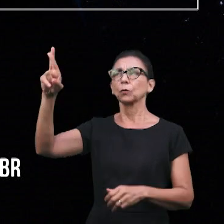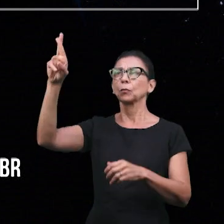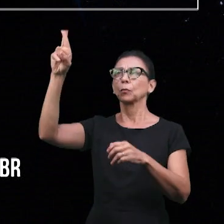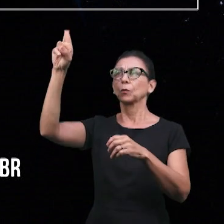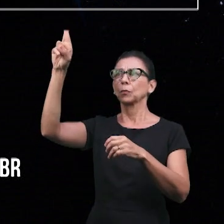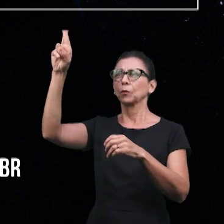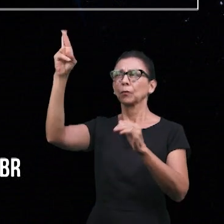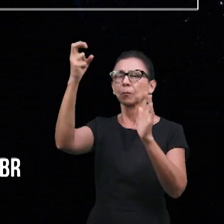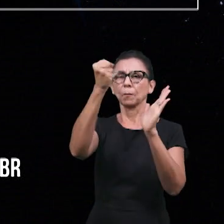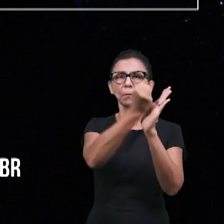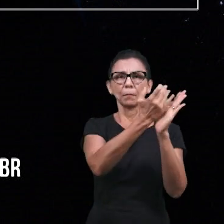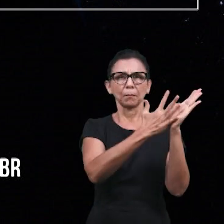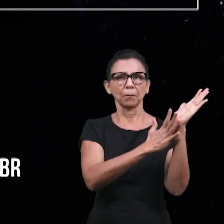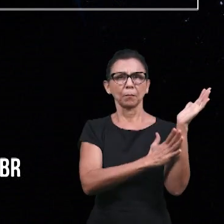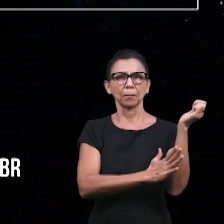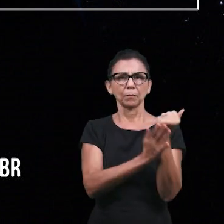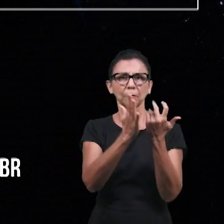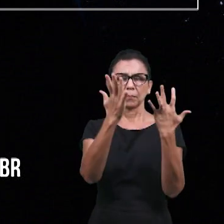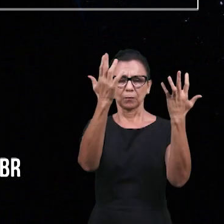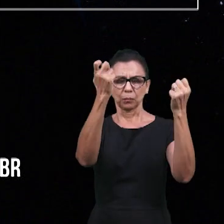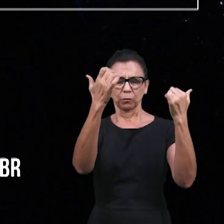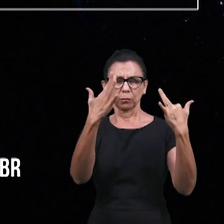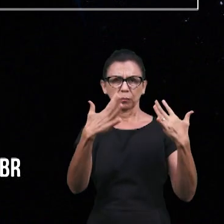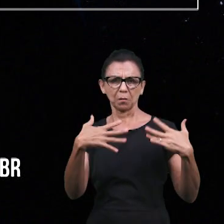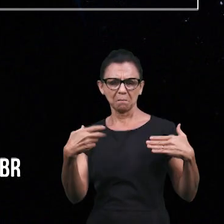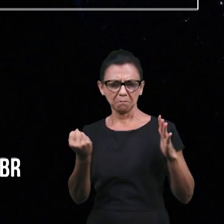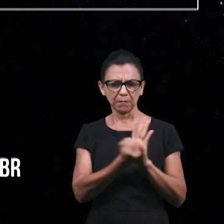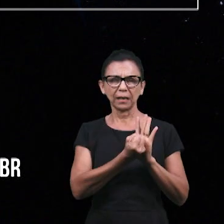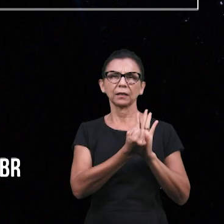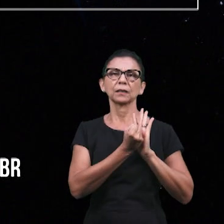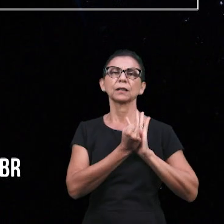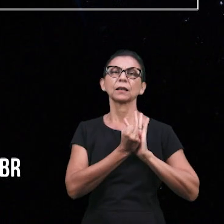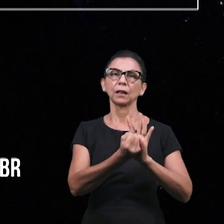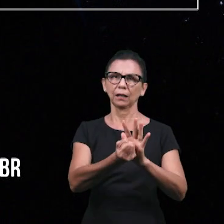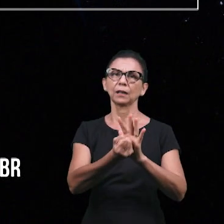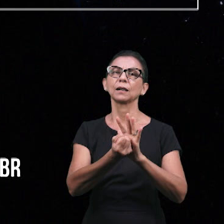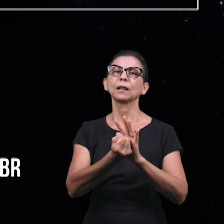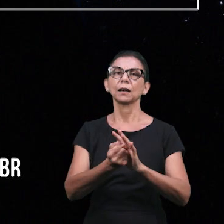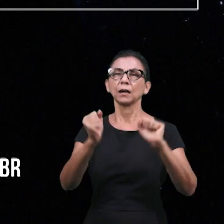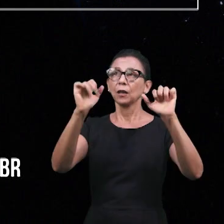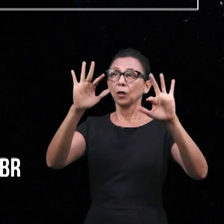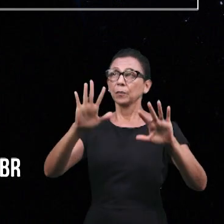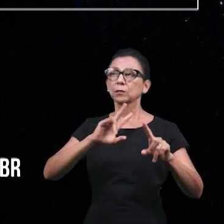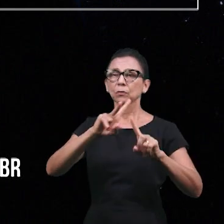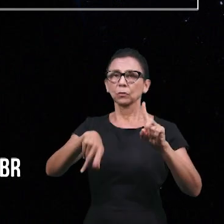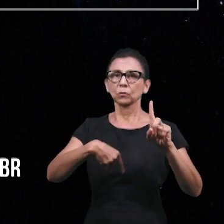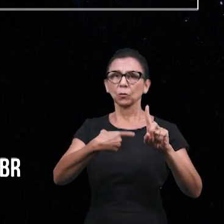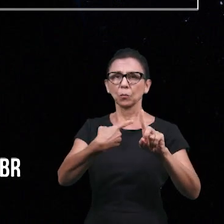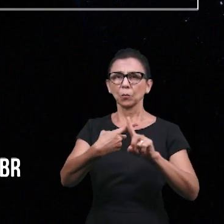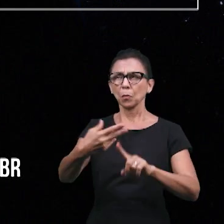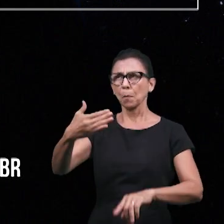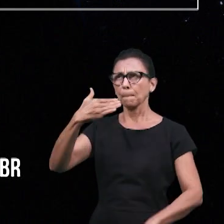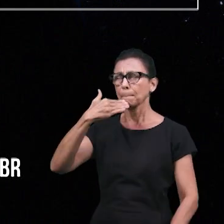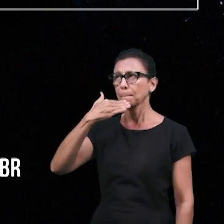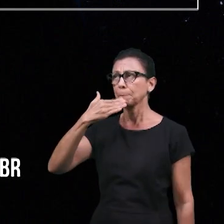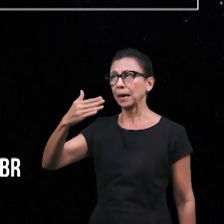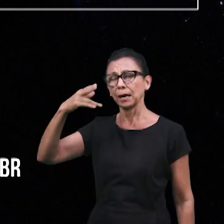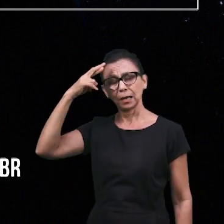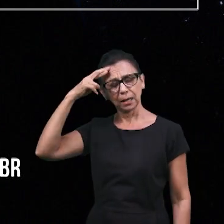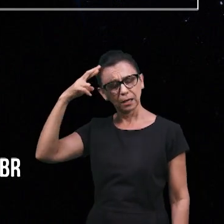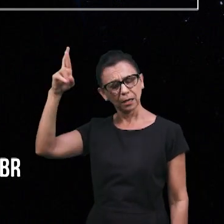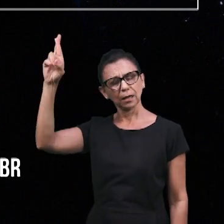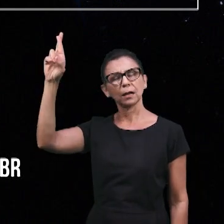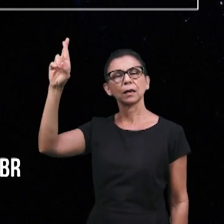sobre mim, porção dobrada, ó Senhor, me